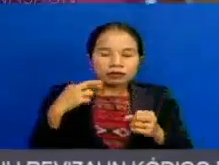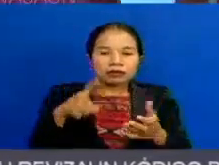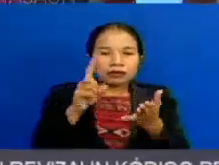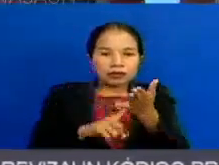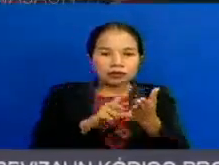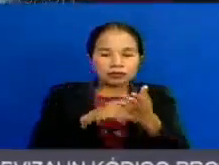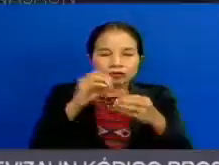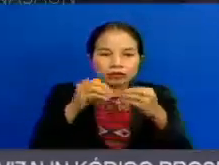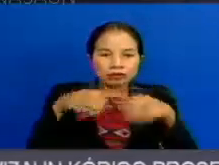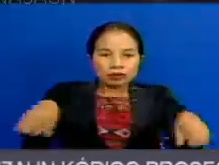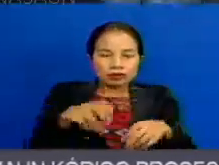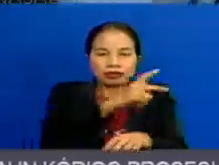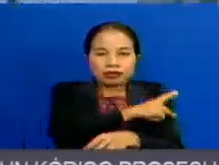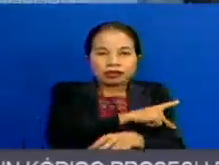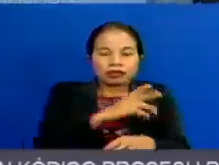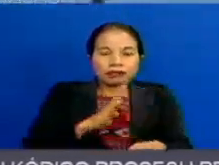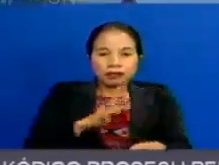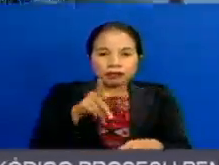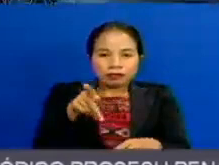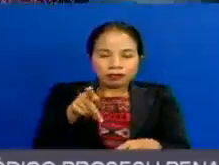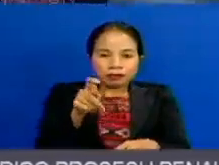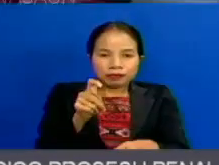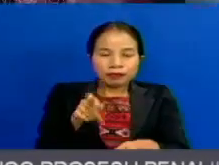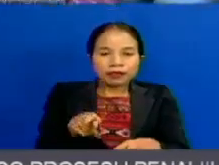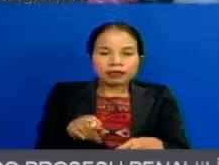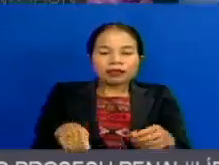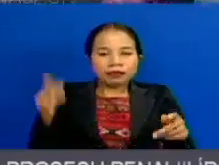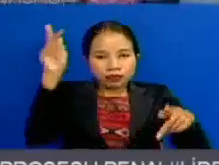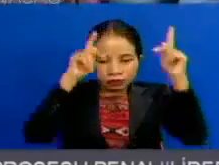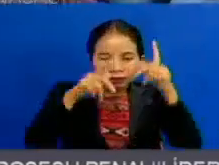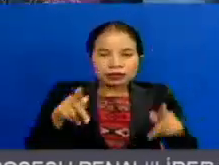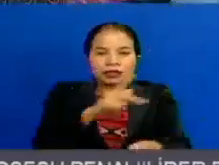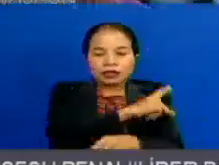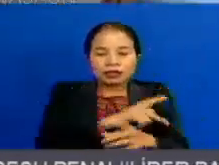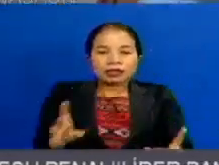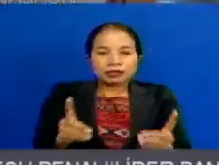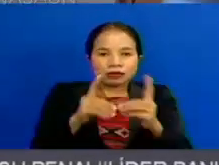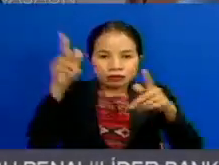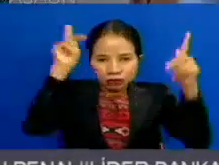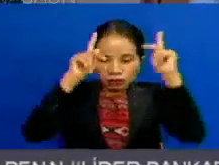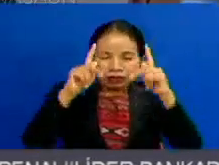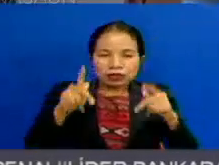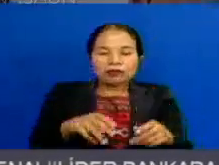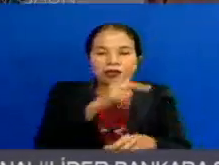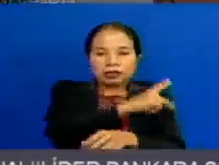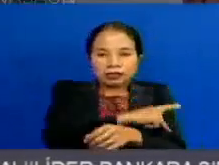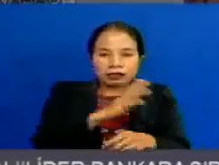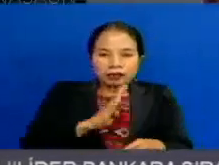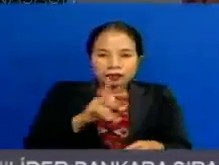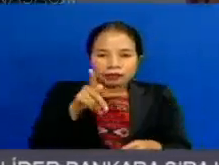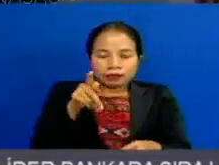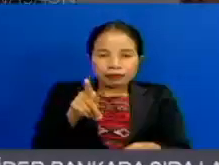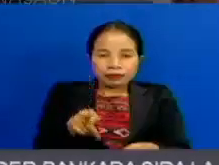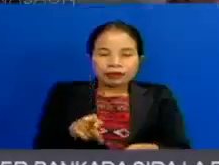bom funcionamento clínica by Rupite no problema da clínica né Hassoro. Problema de clínica Bairro Pite enfrenta uma